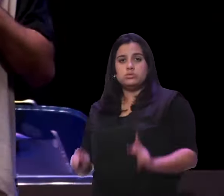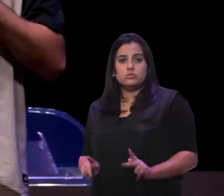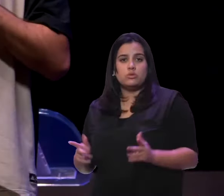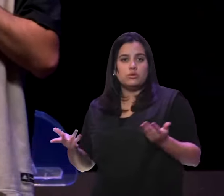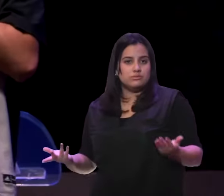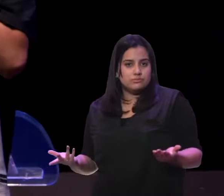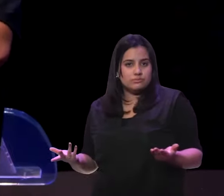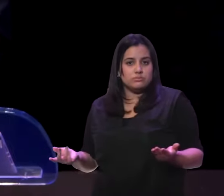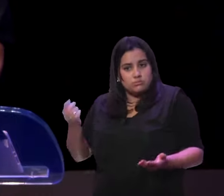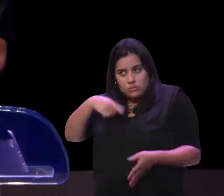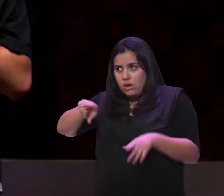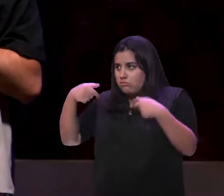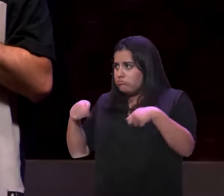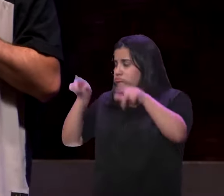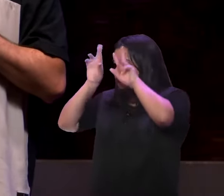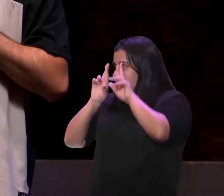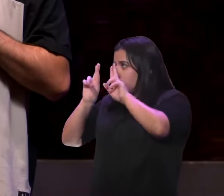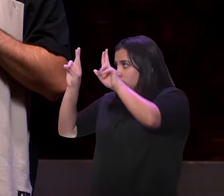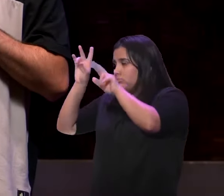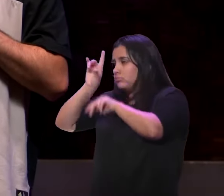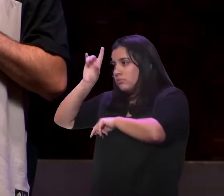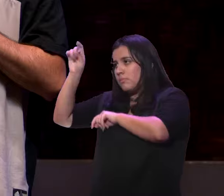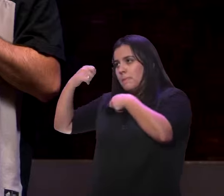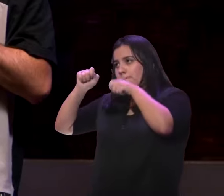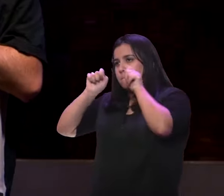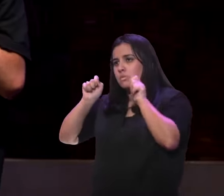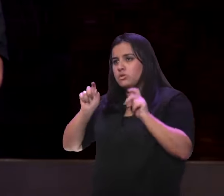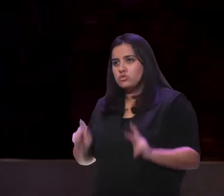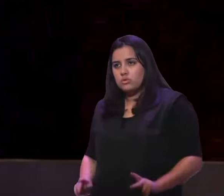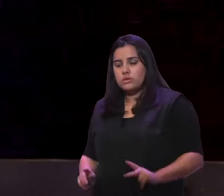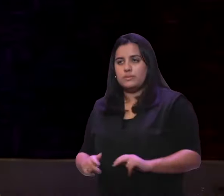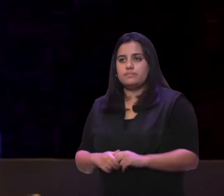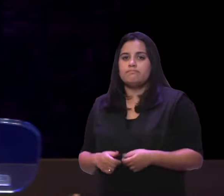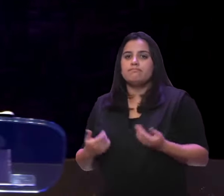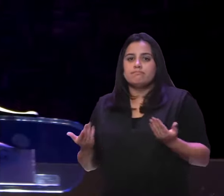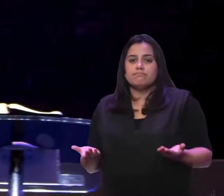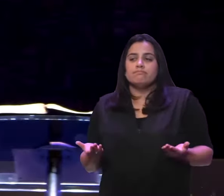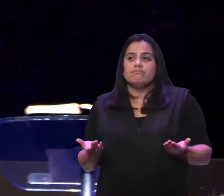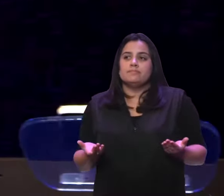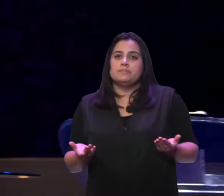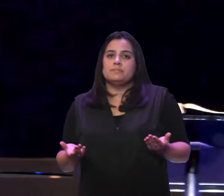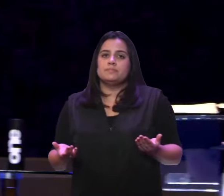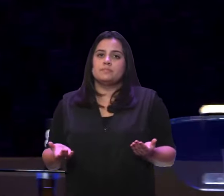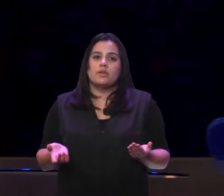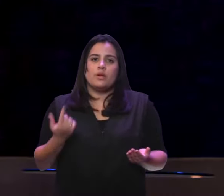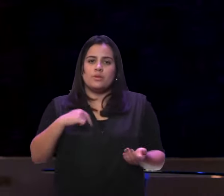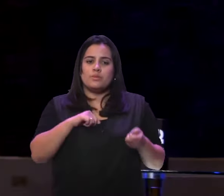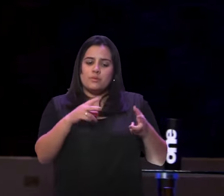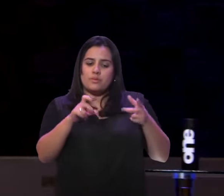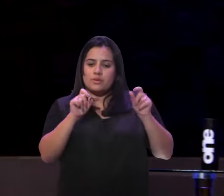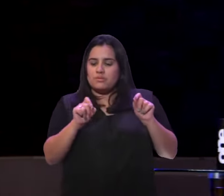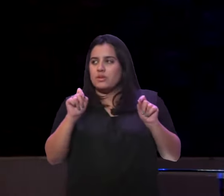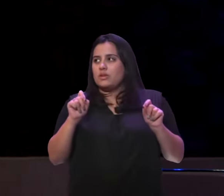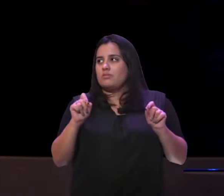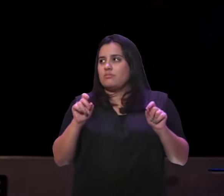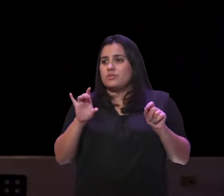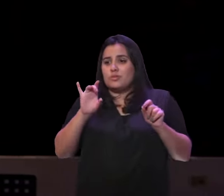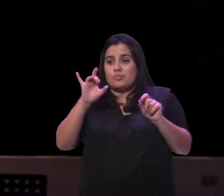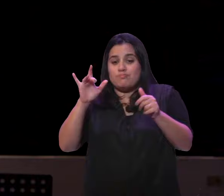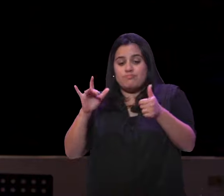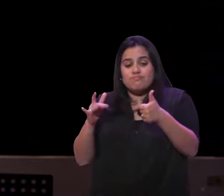reverência, com respeito. É interessante que a gente vê que usar simplesmente por encostar